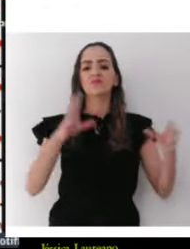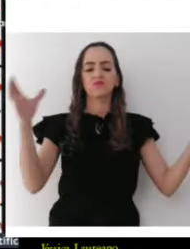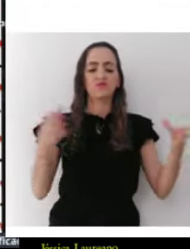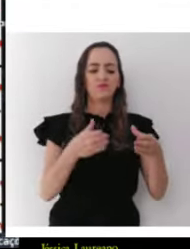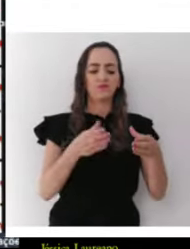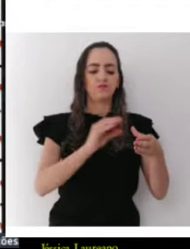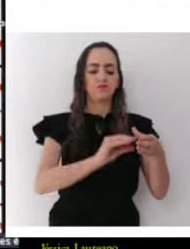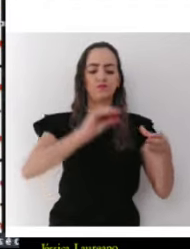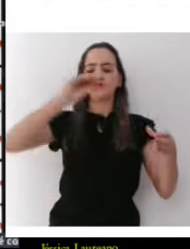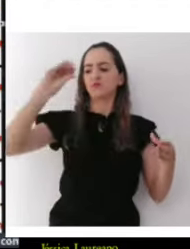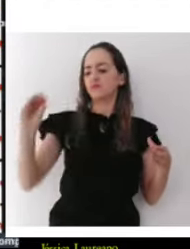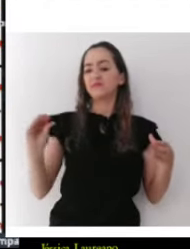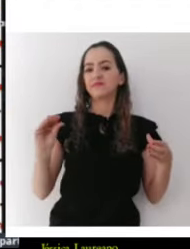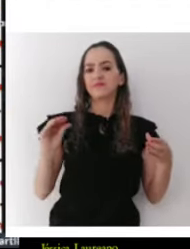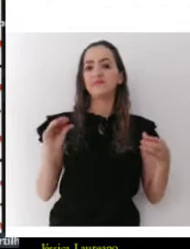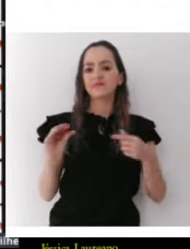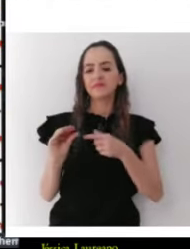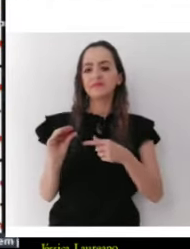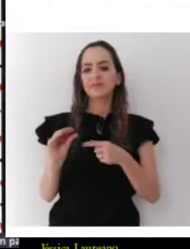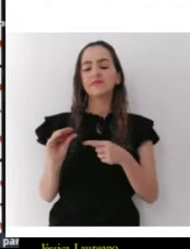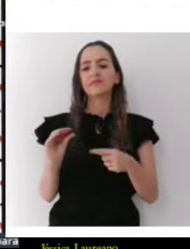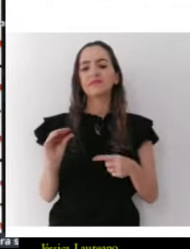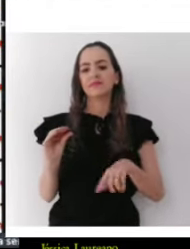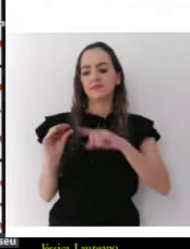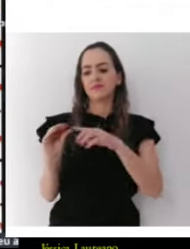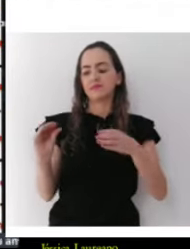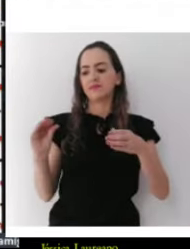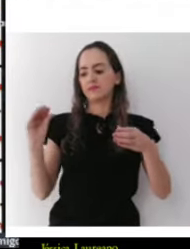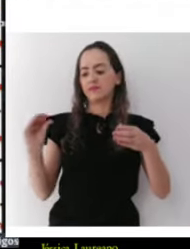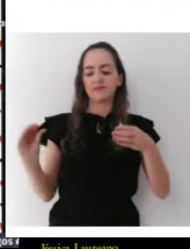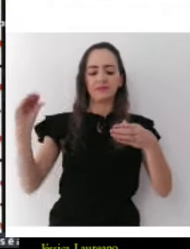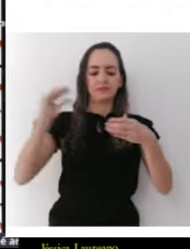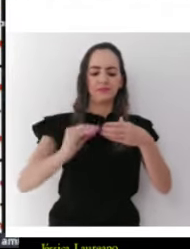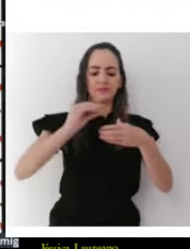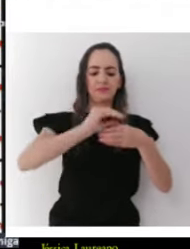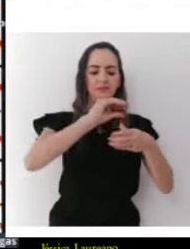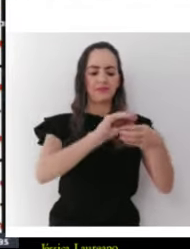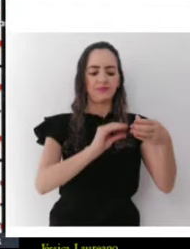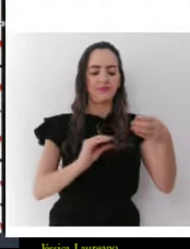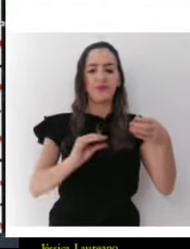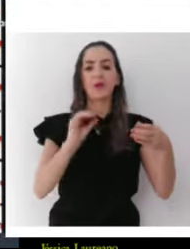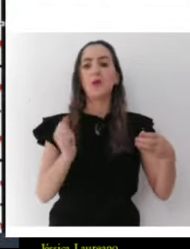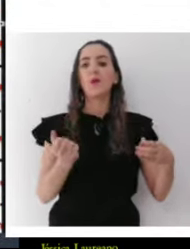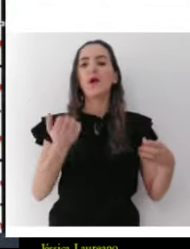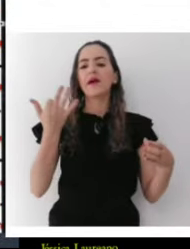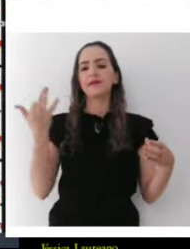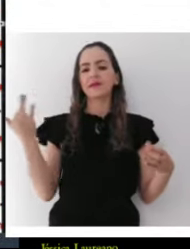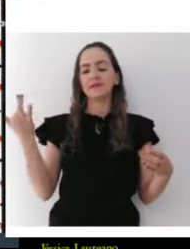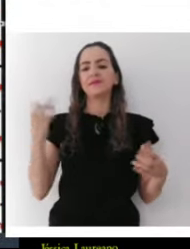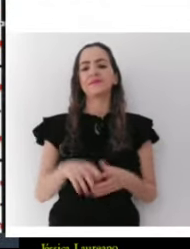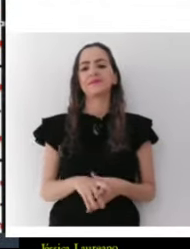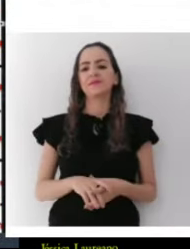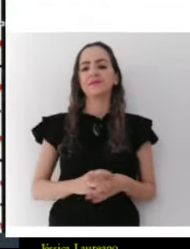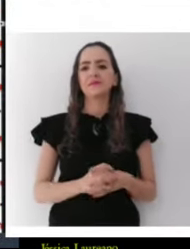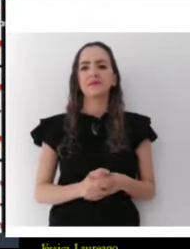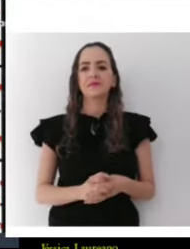essa parte, você precisa descobrir quantas partes dessa tem dentro do todo. Por exemplo, ao pegarmos